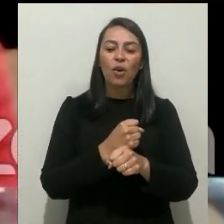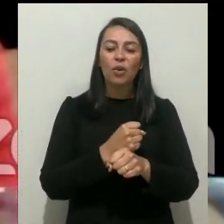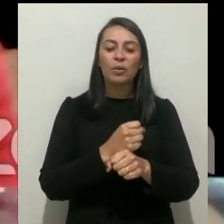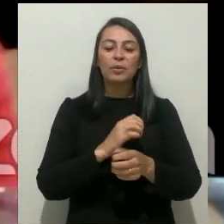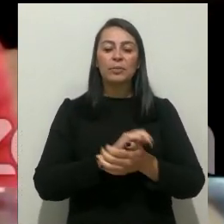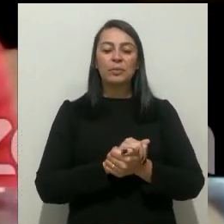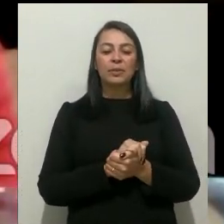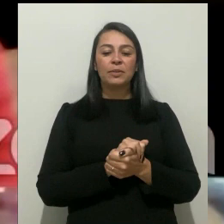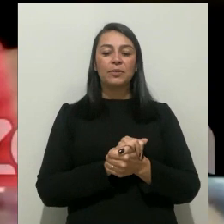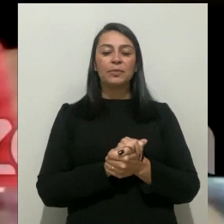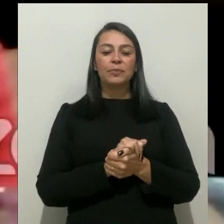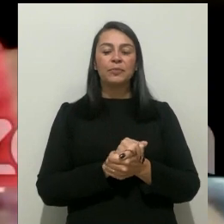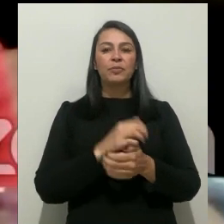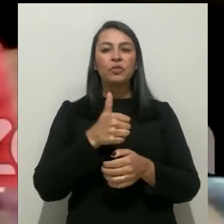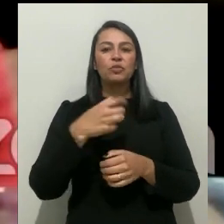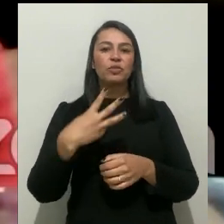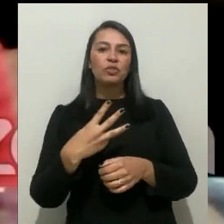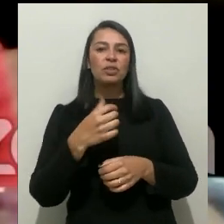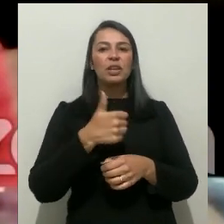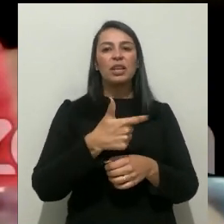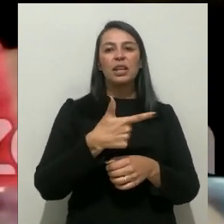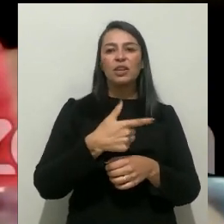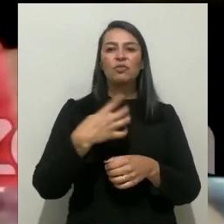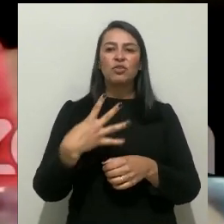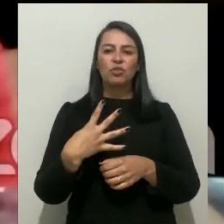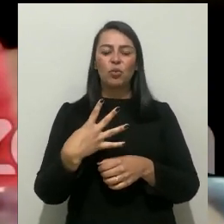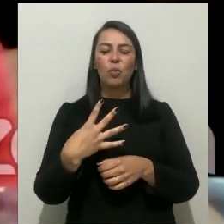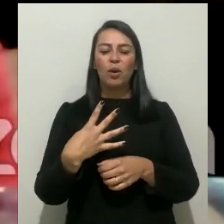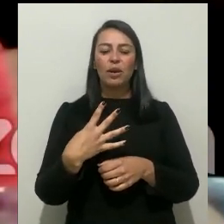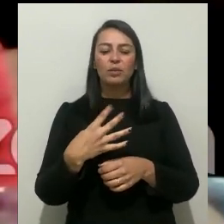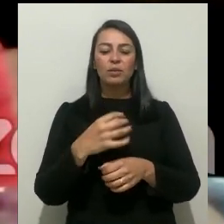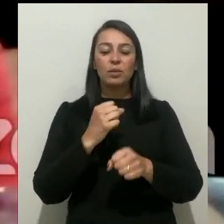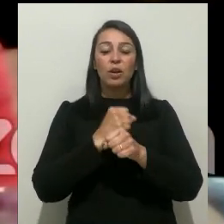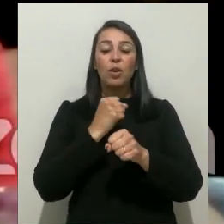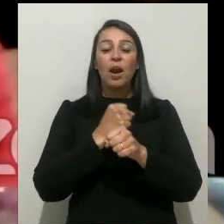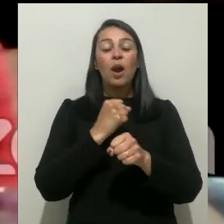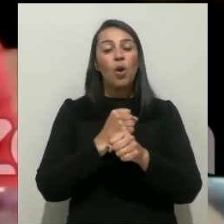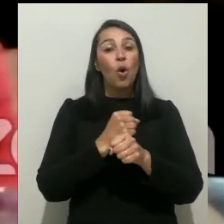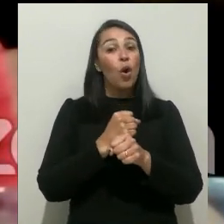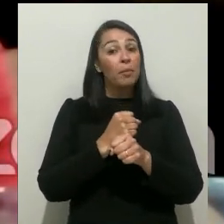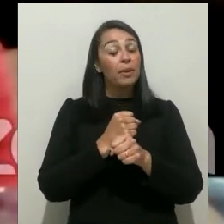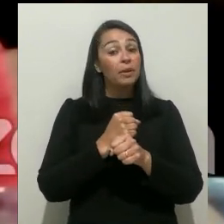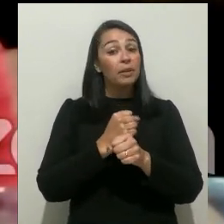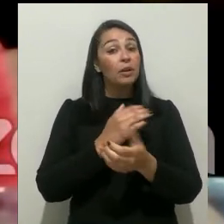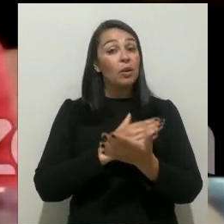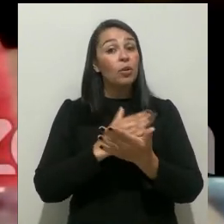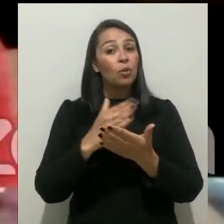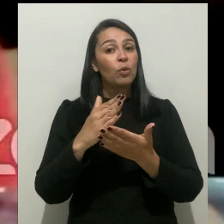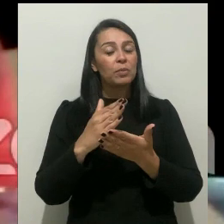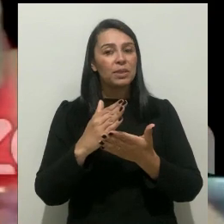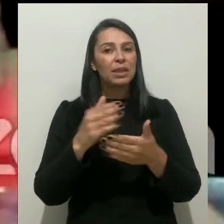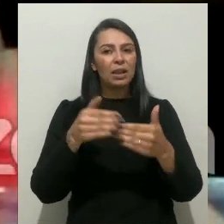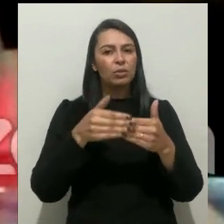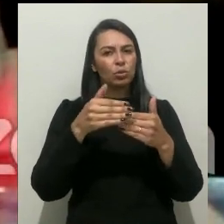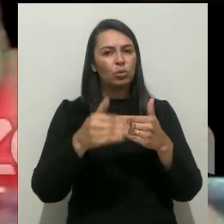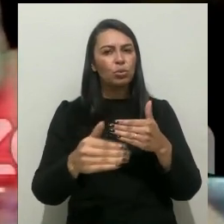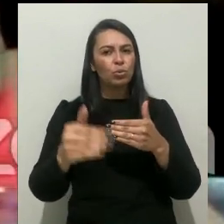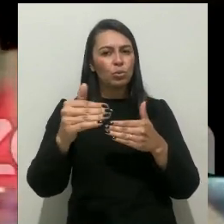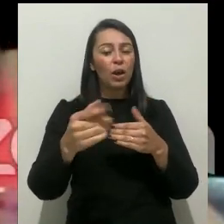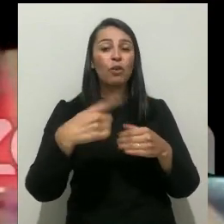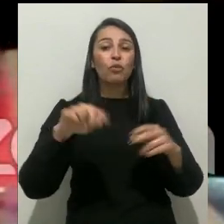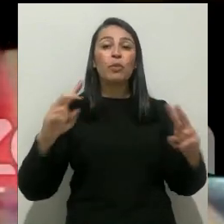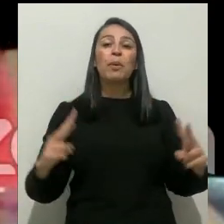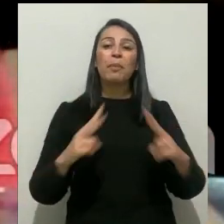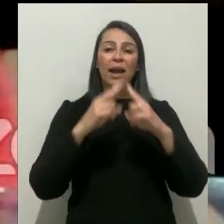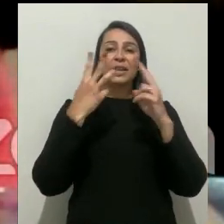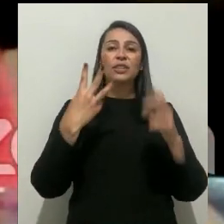27... Não, 23, 24. Ele não, a obra começou em 26, 27. Até a obra começar, lá na frente, foi para